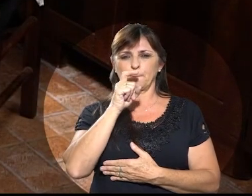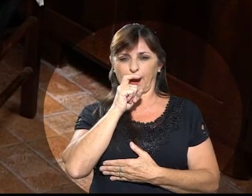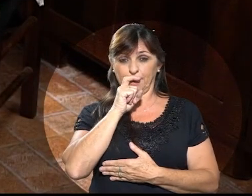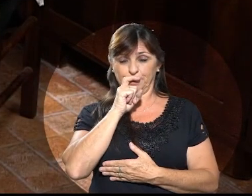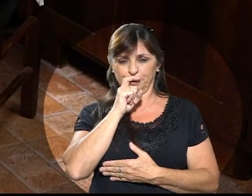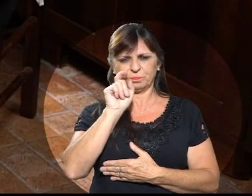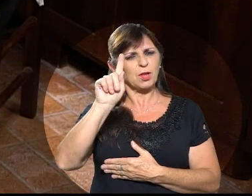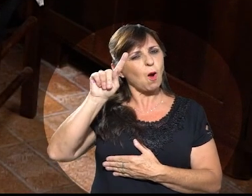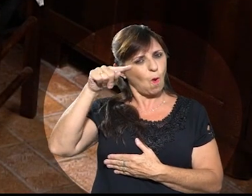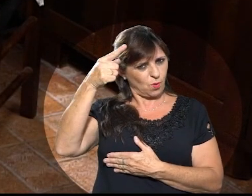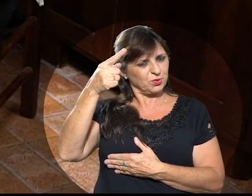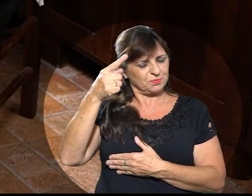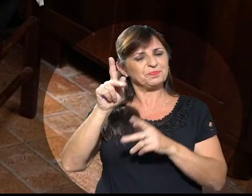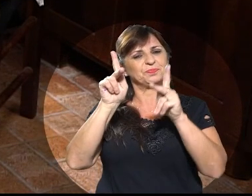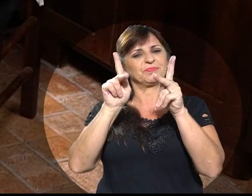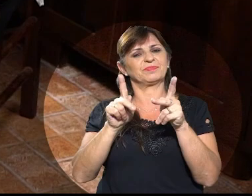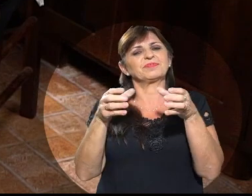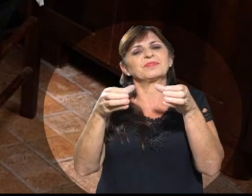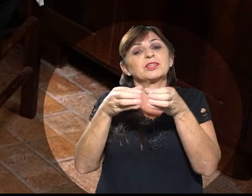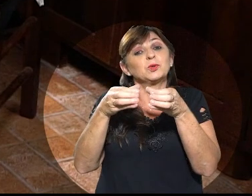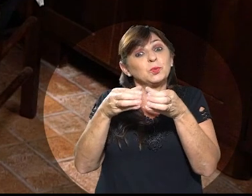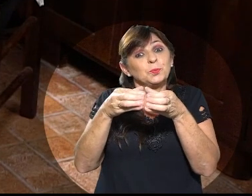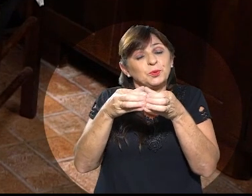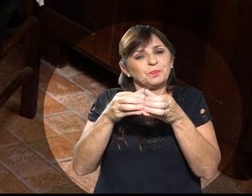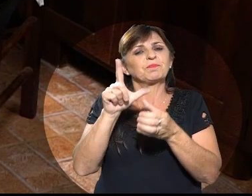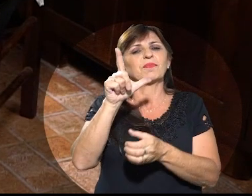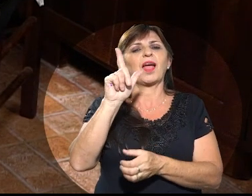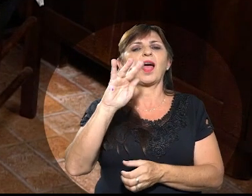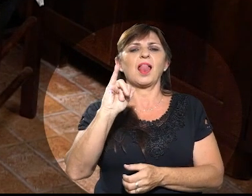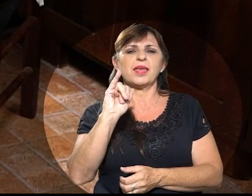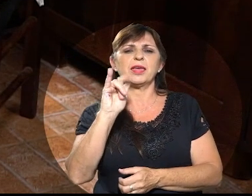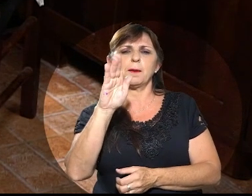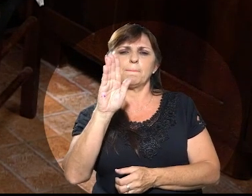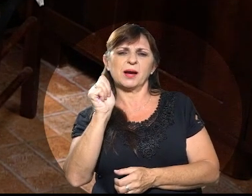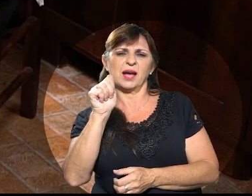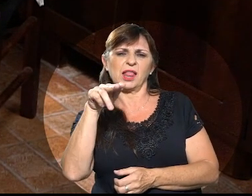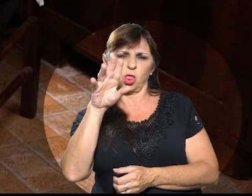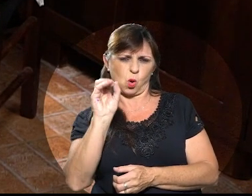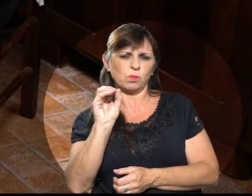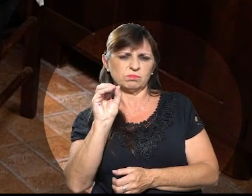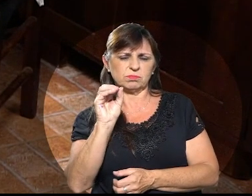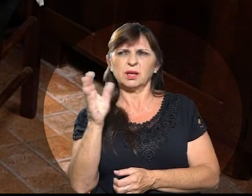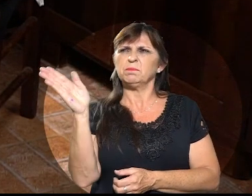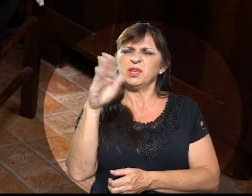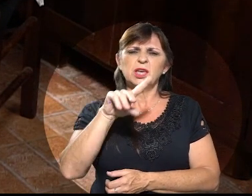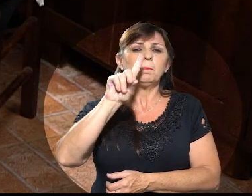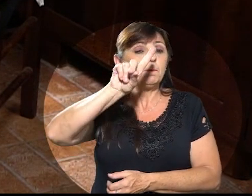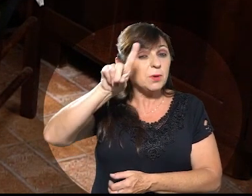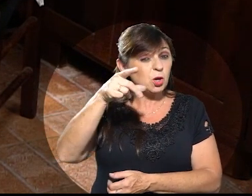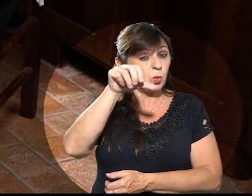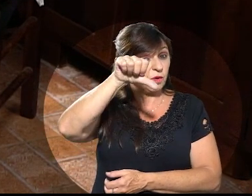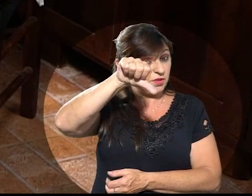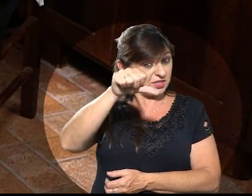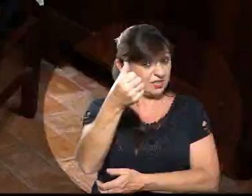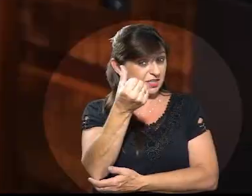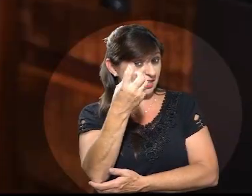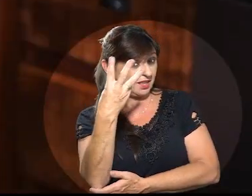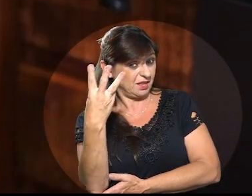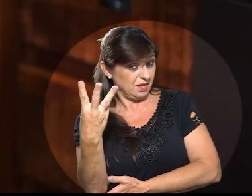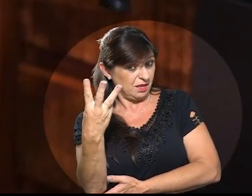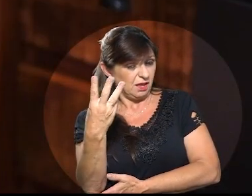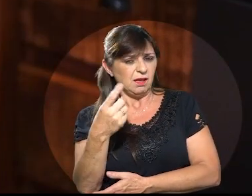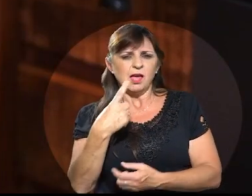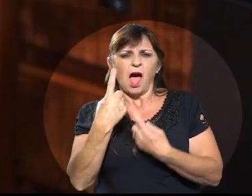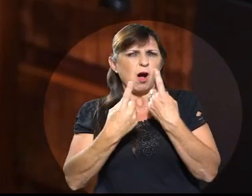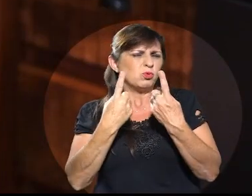libaneses, vieram para o Brasil em 1953, tá? Mas teve outros árabes que começaram a vir em 1940, por